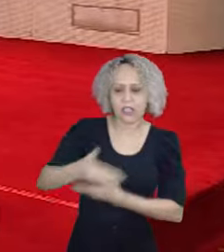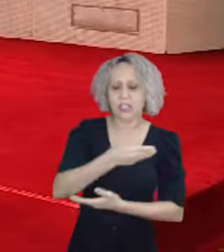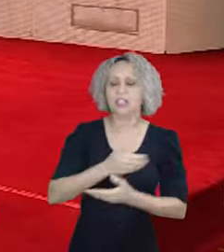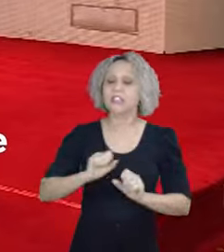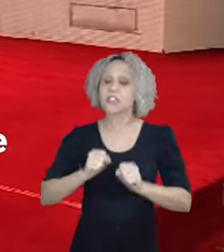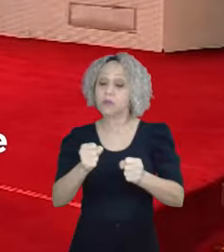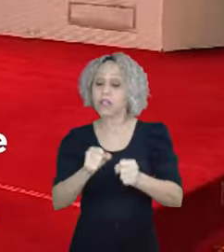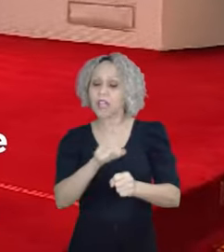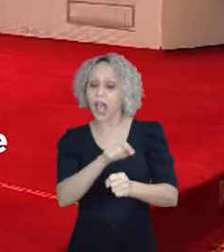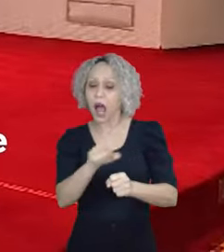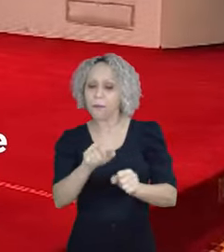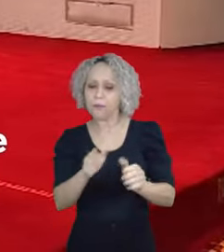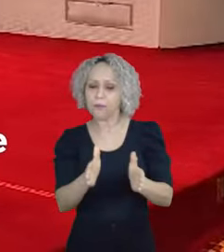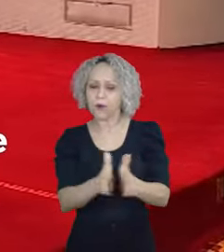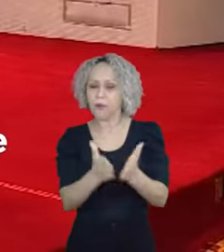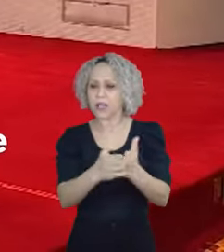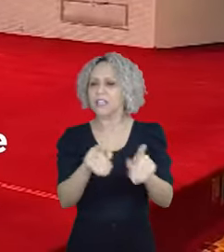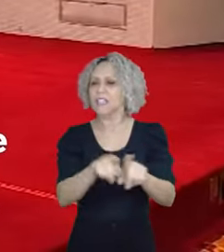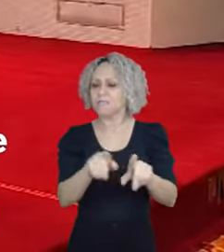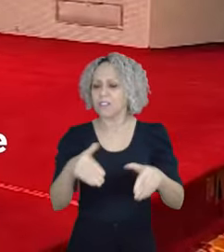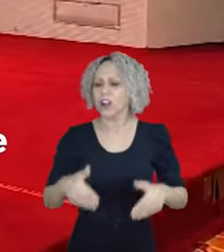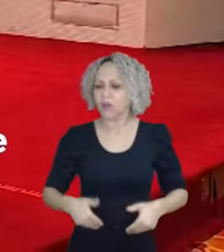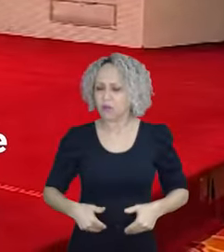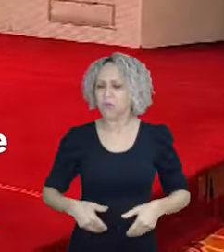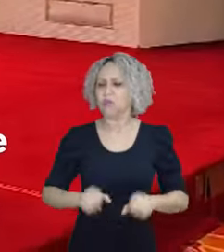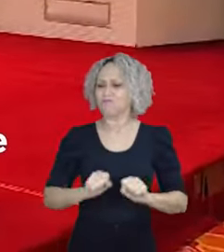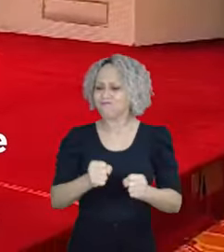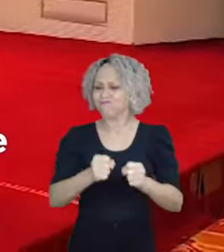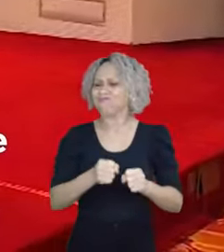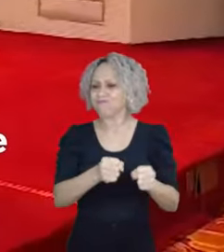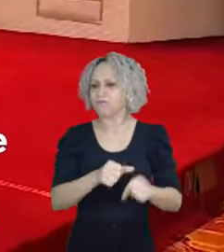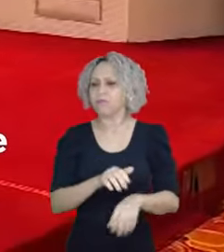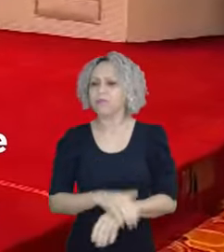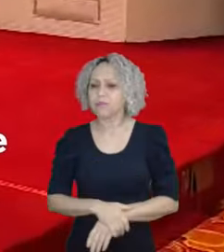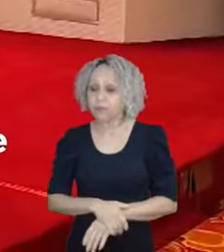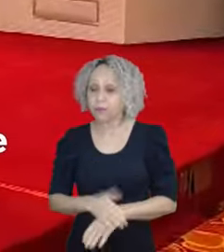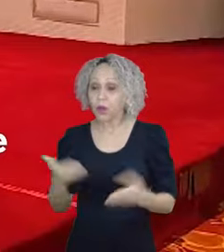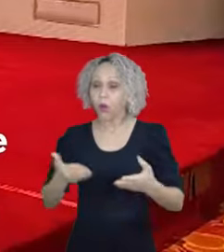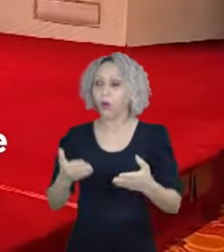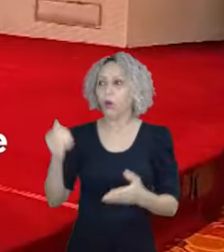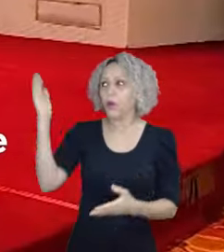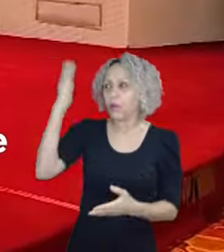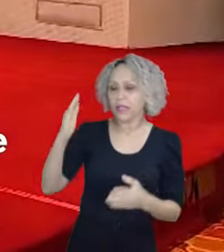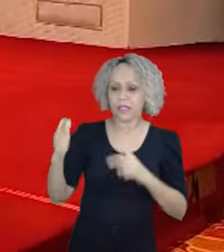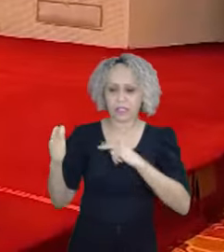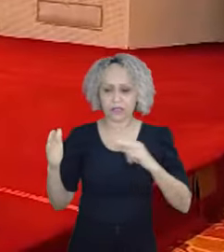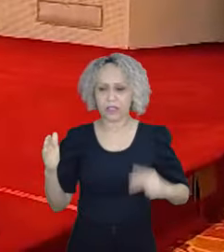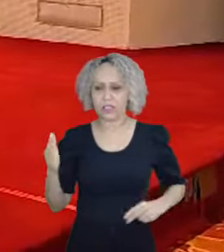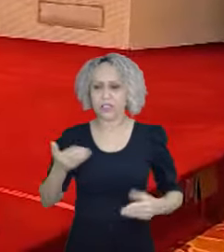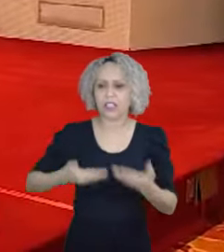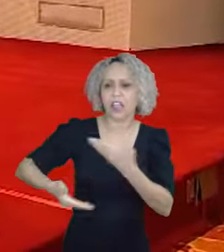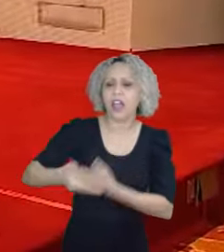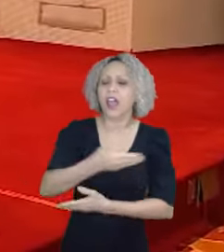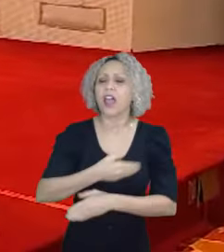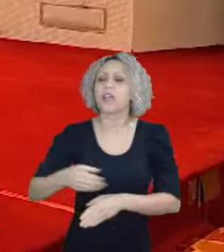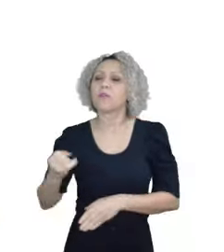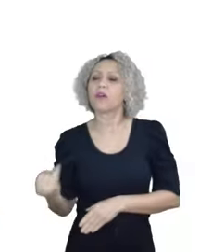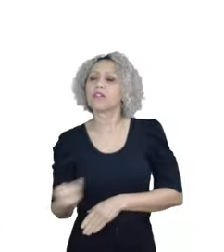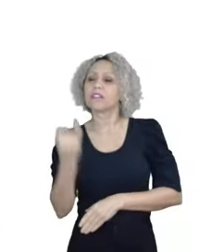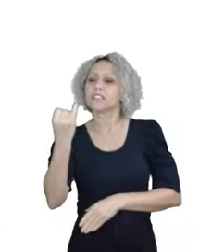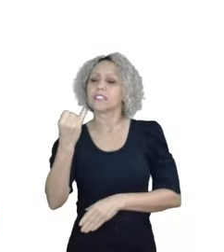fome. Hoje, a relação Brasil-China é importante não apenas para os nossos países, mas também para o